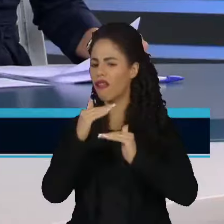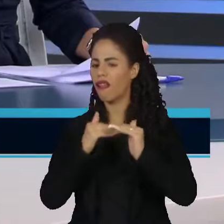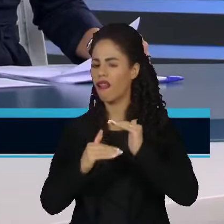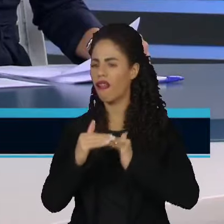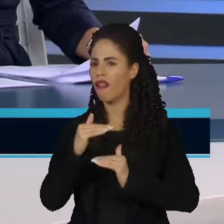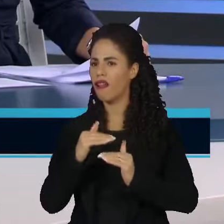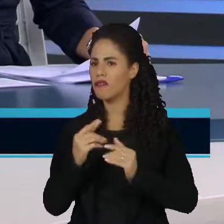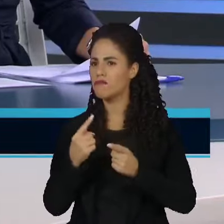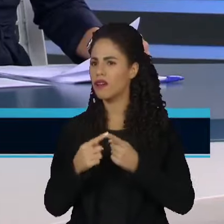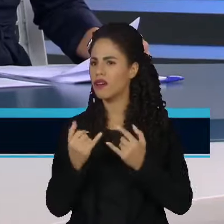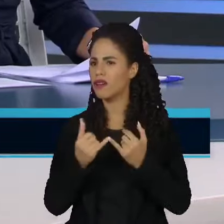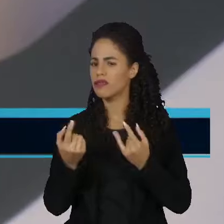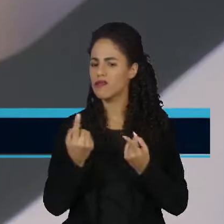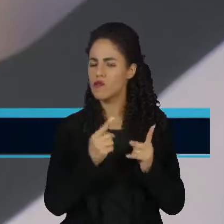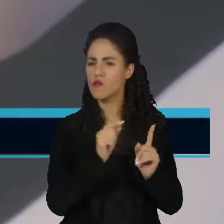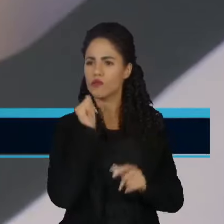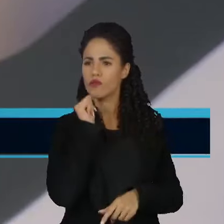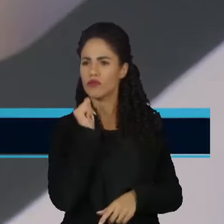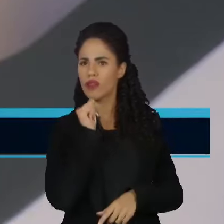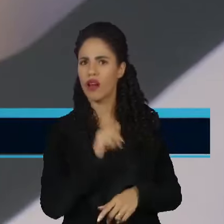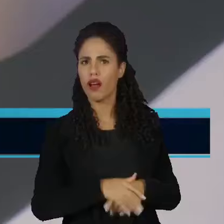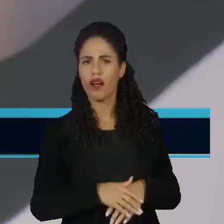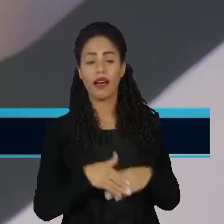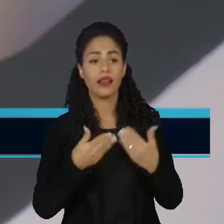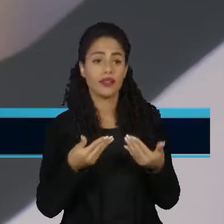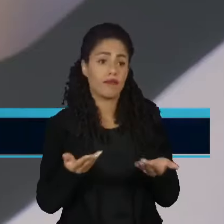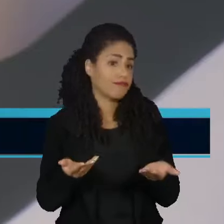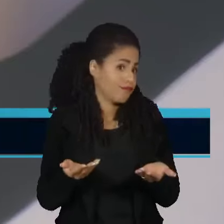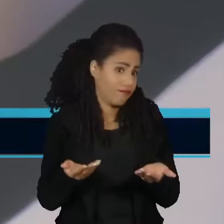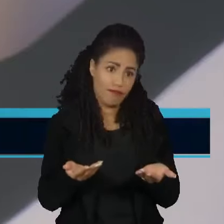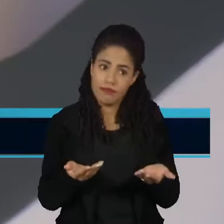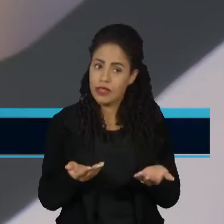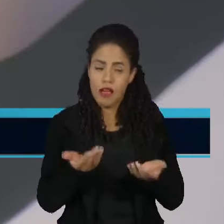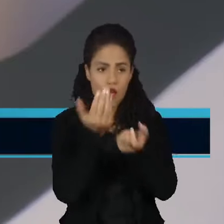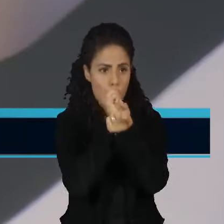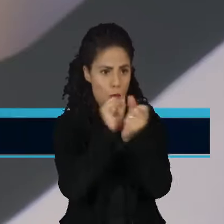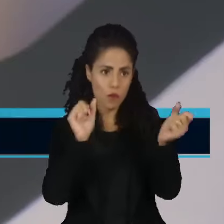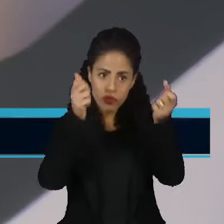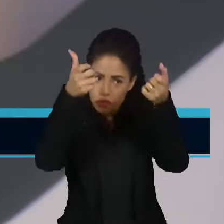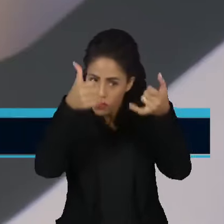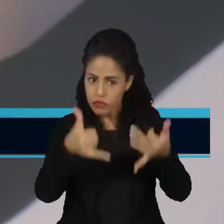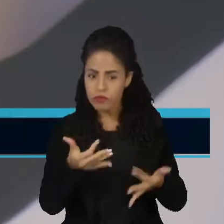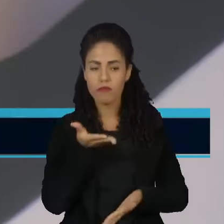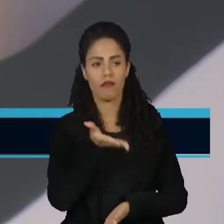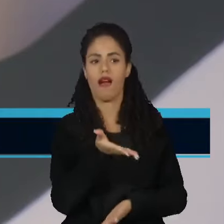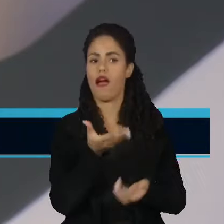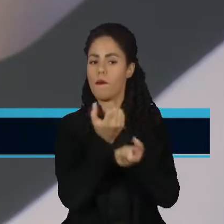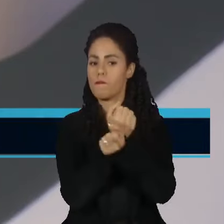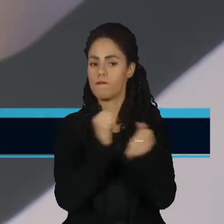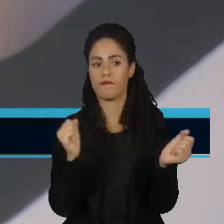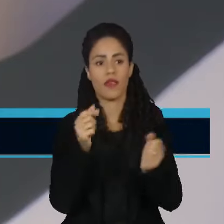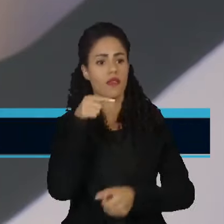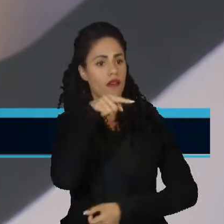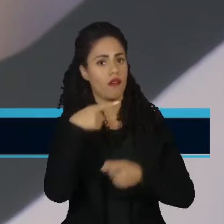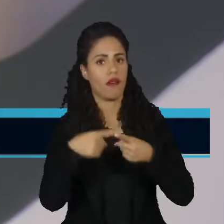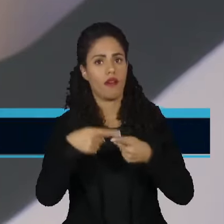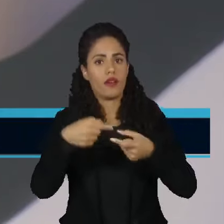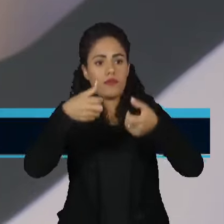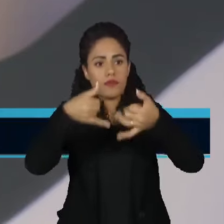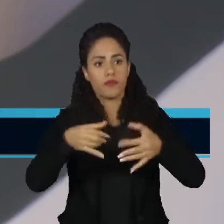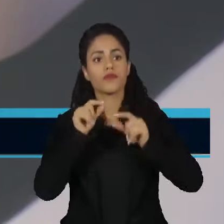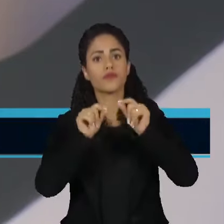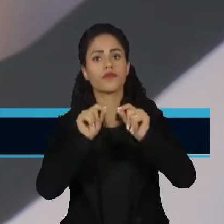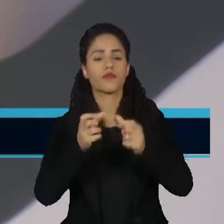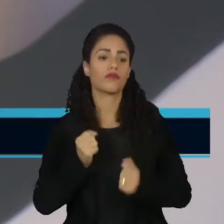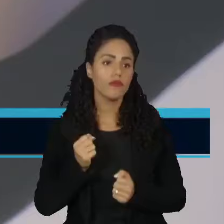direito da mulher? Juridicamente, não há justificativa. Não há em nosso ordenamento jurídico algo que justifique